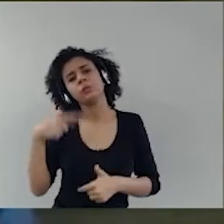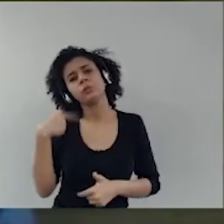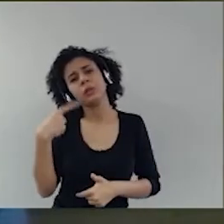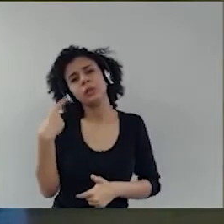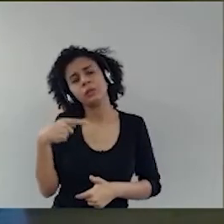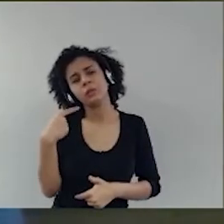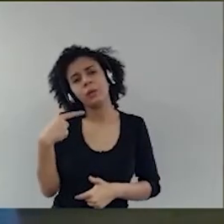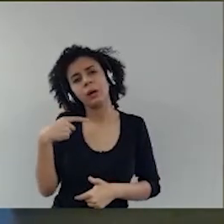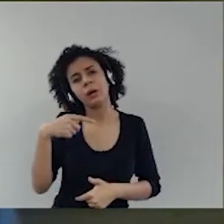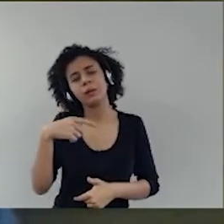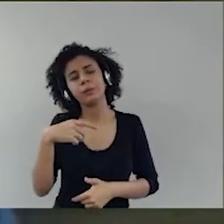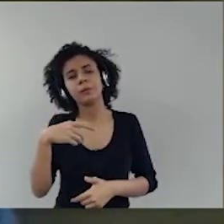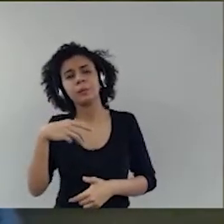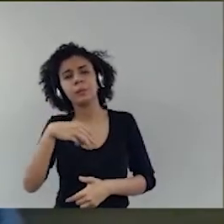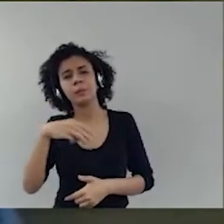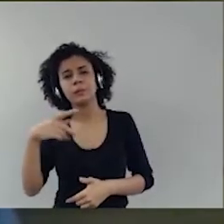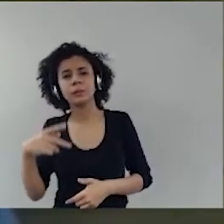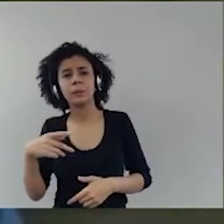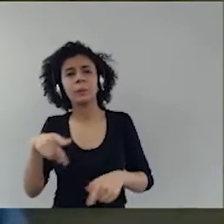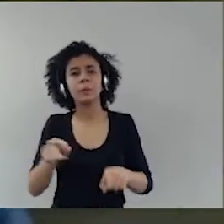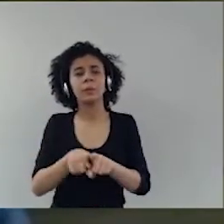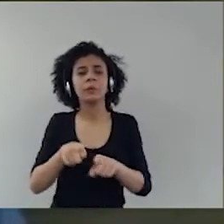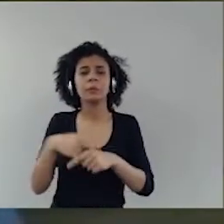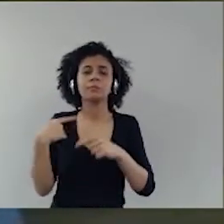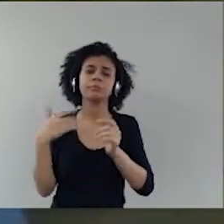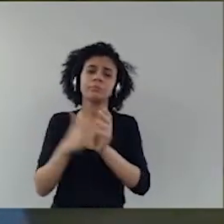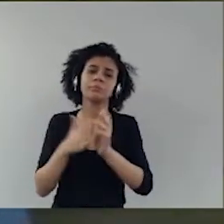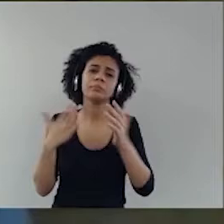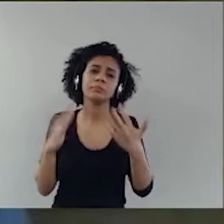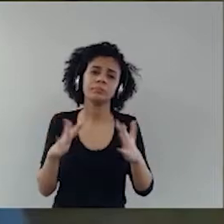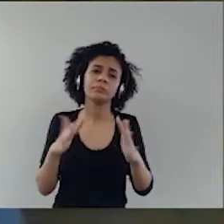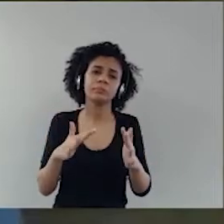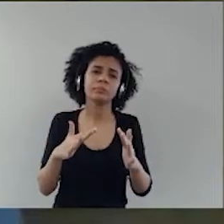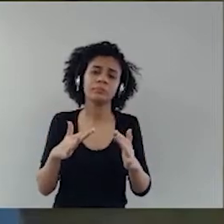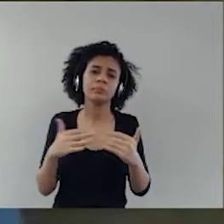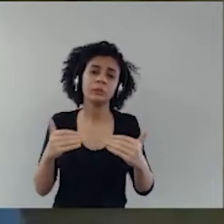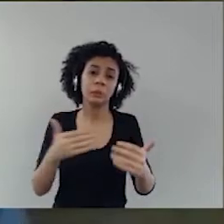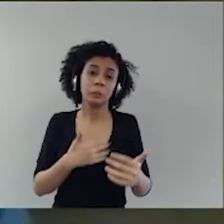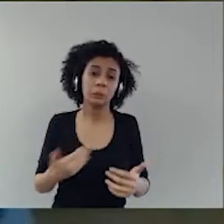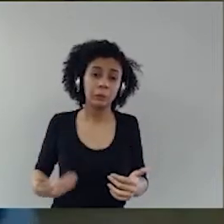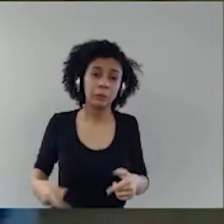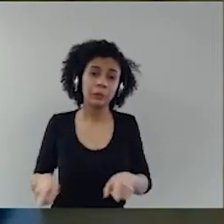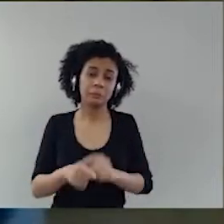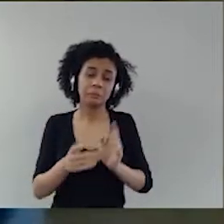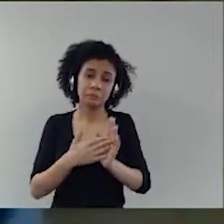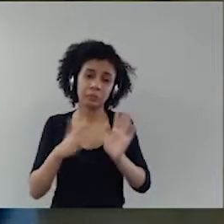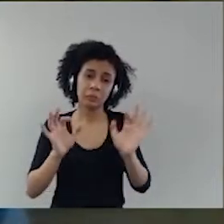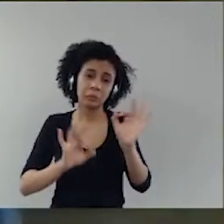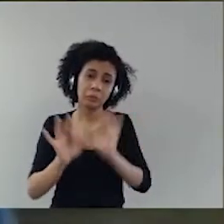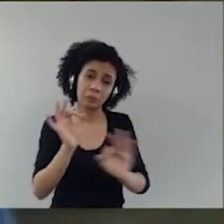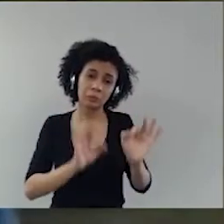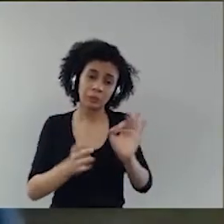Ministério Público. Quero parabenizar aqui a organização do evento, cumprimentar o presidente